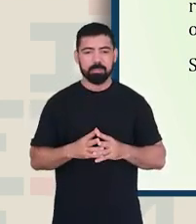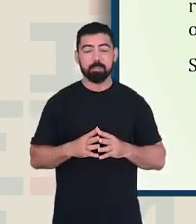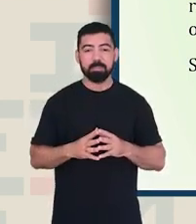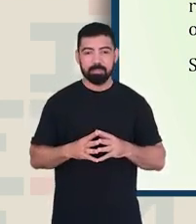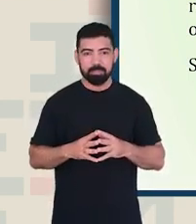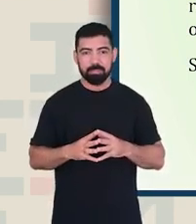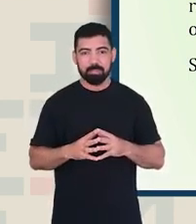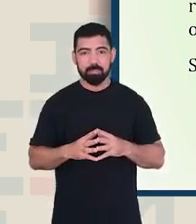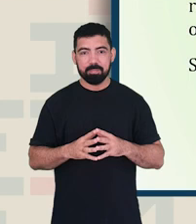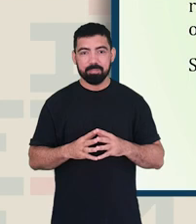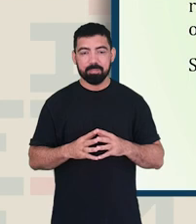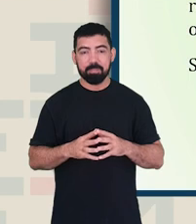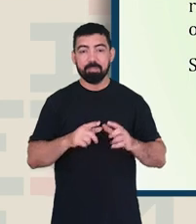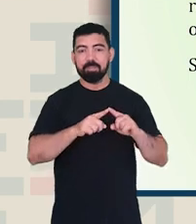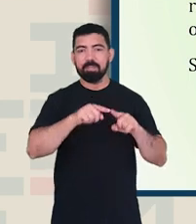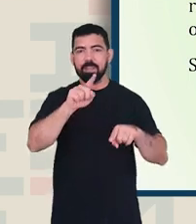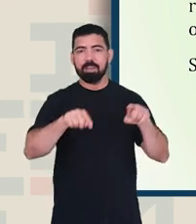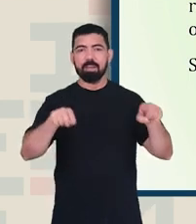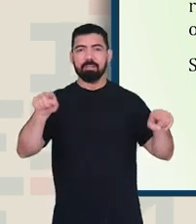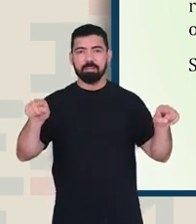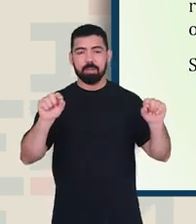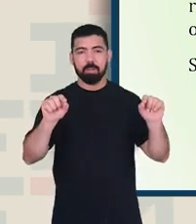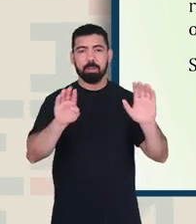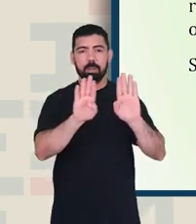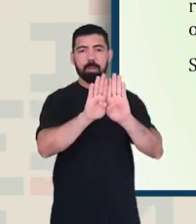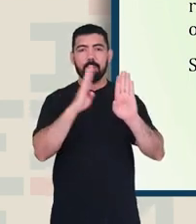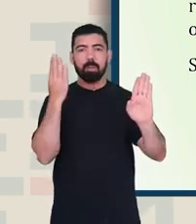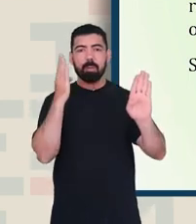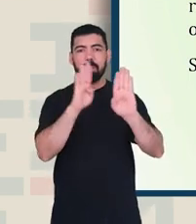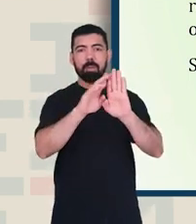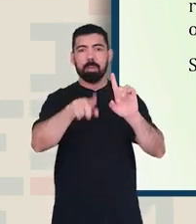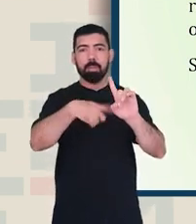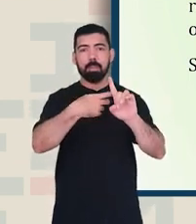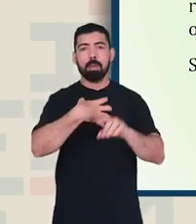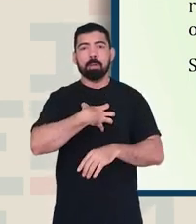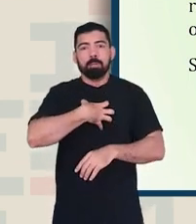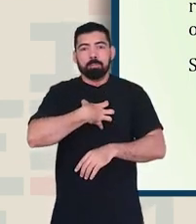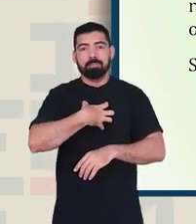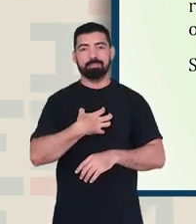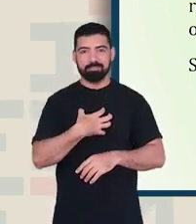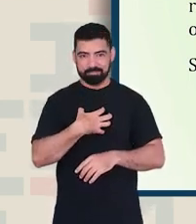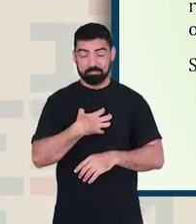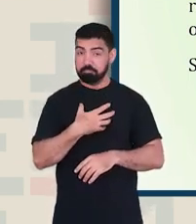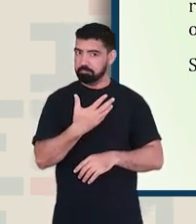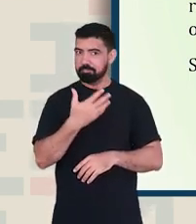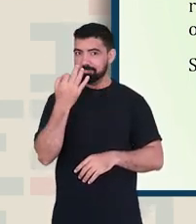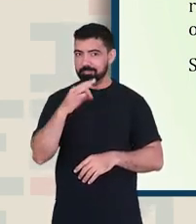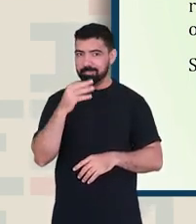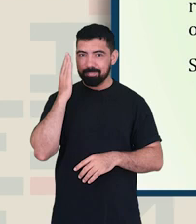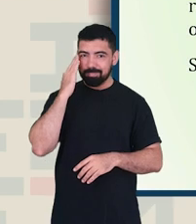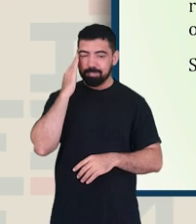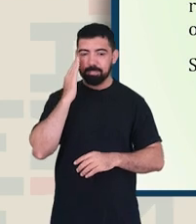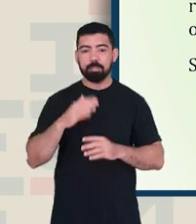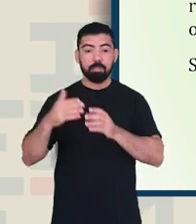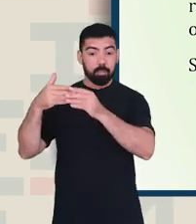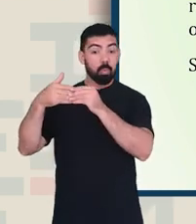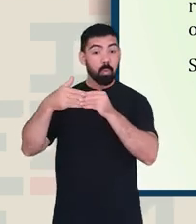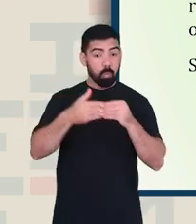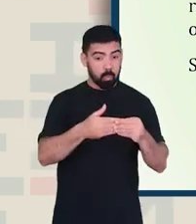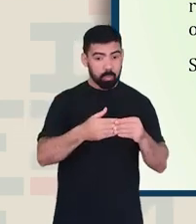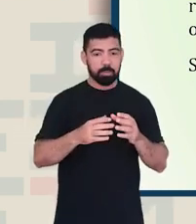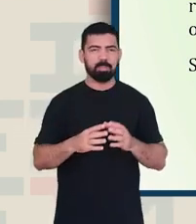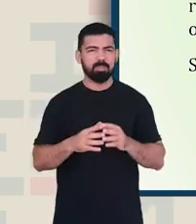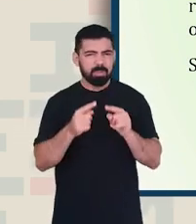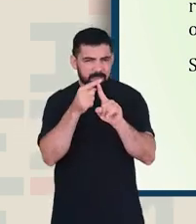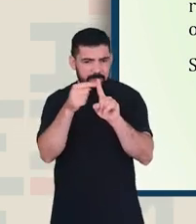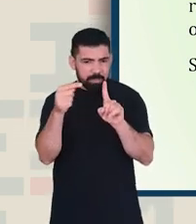português, Variações para uma porta e um suspiro, certo? Eu trouxe aqui